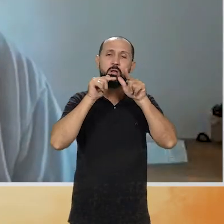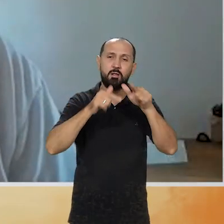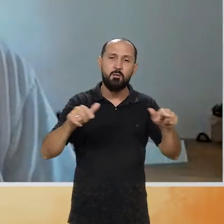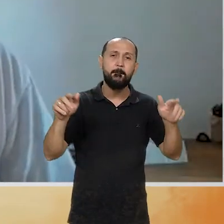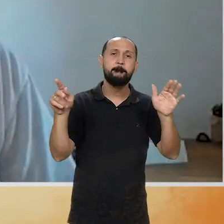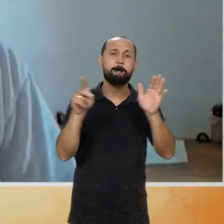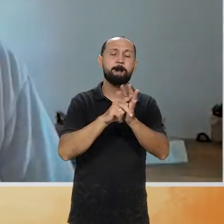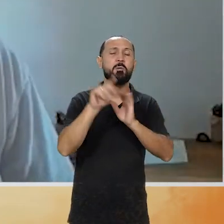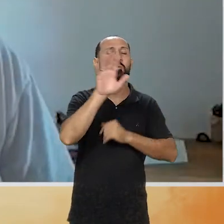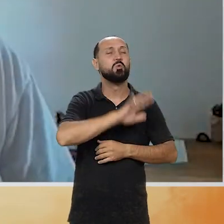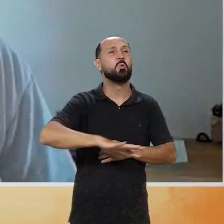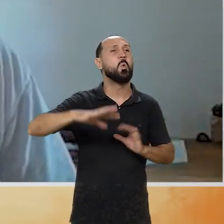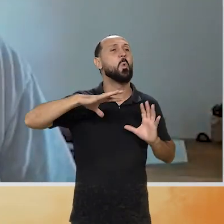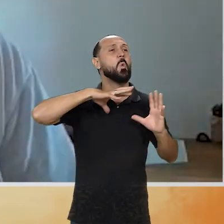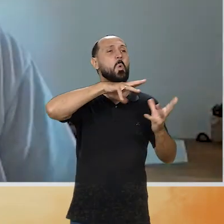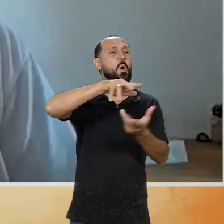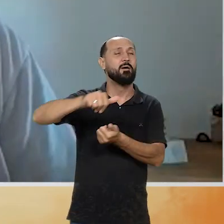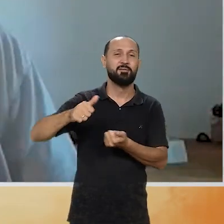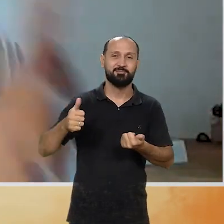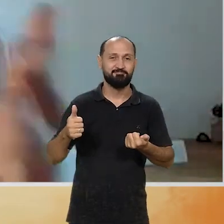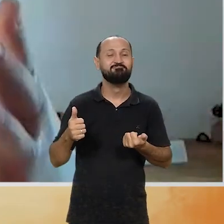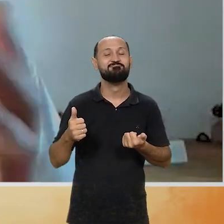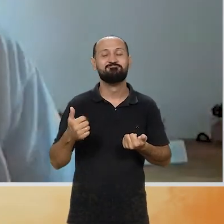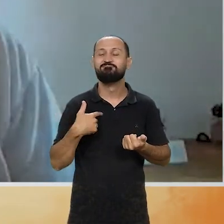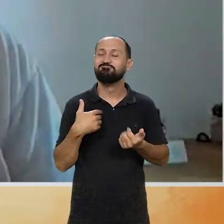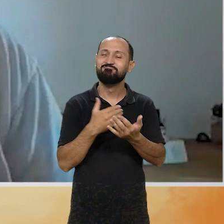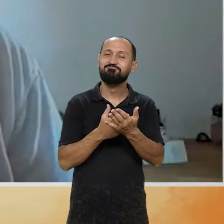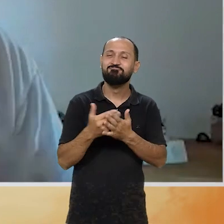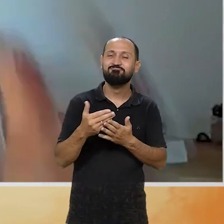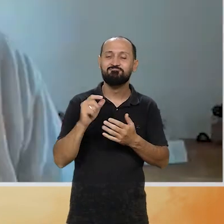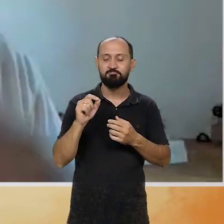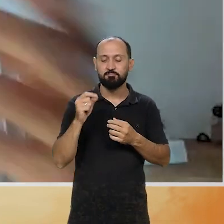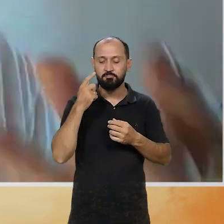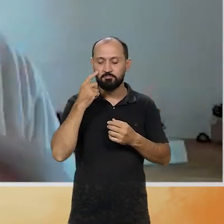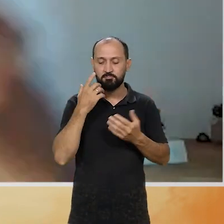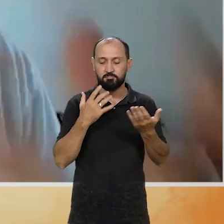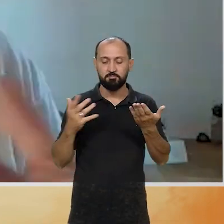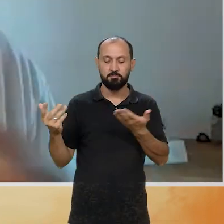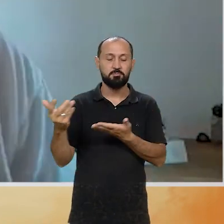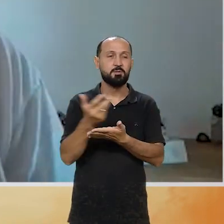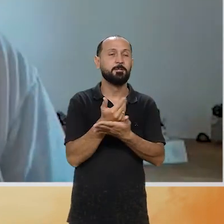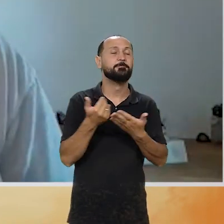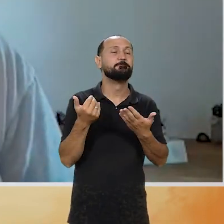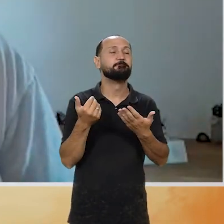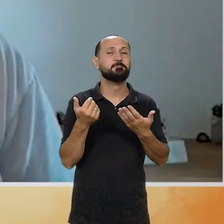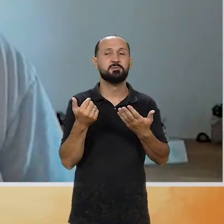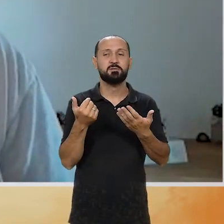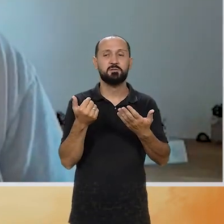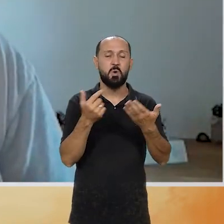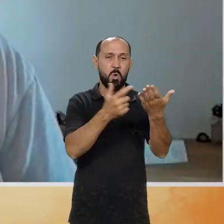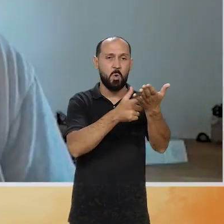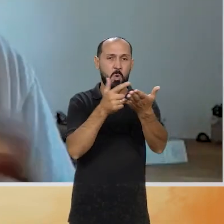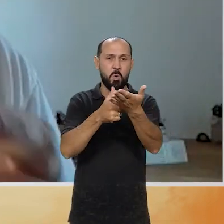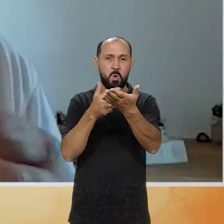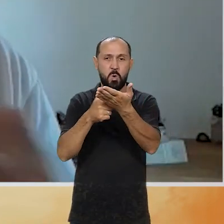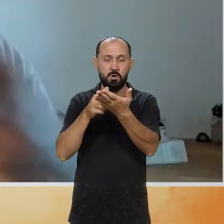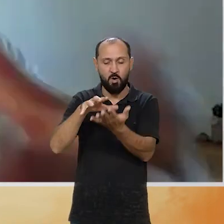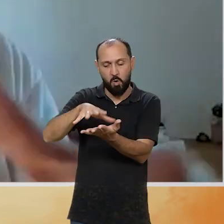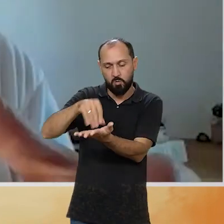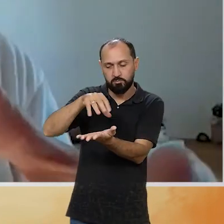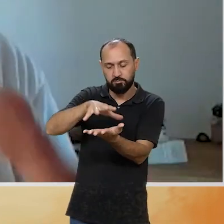uma linguagem universal. E aí eu comecei a reunir os